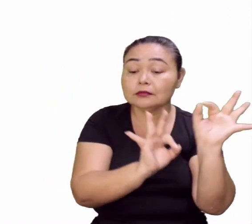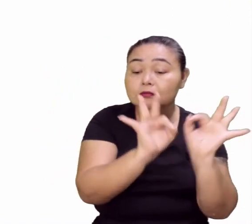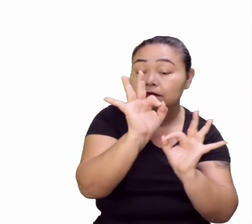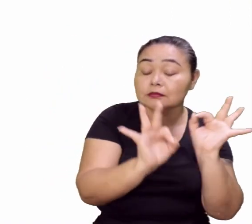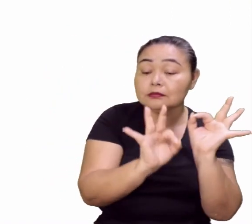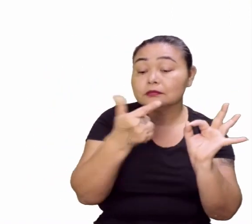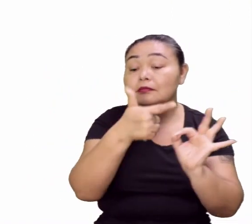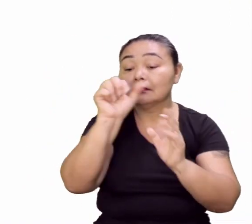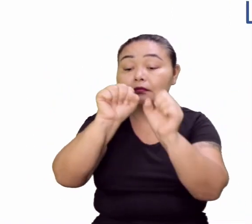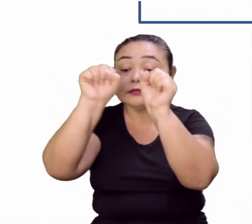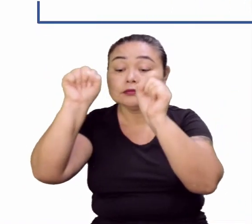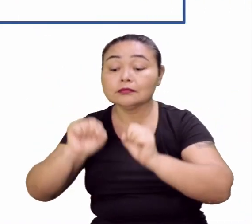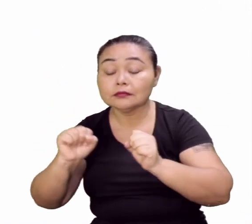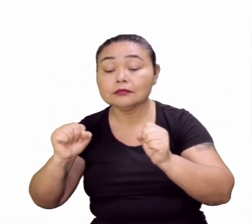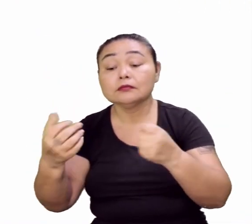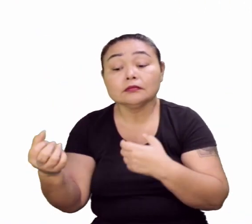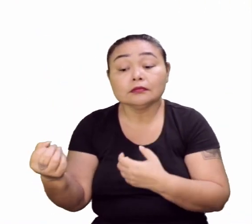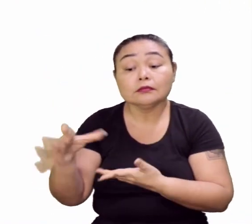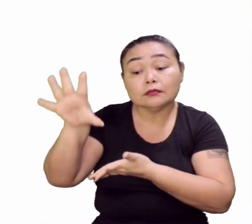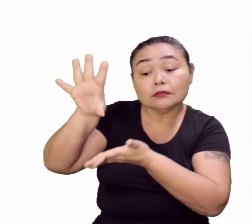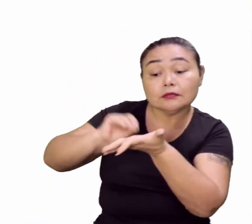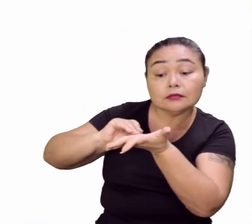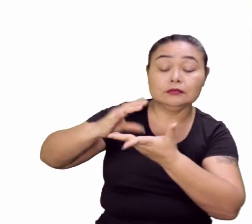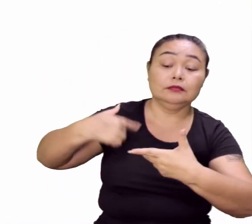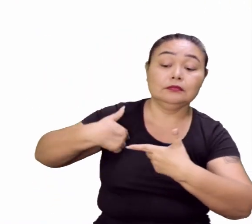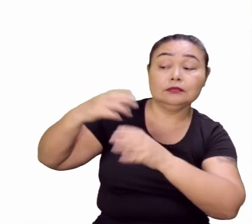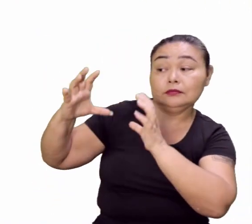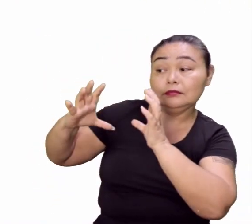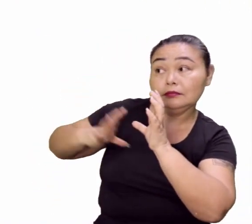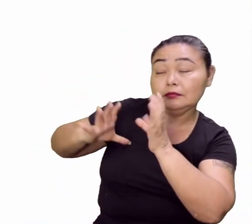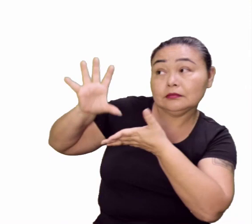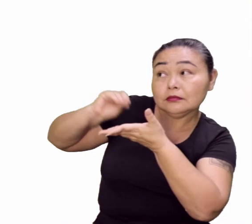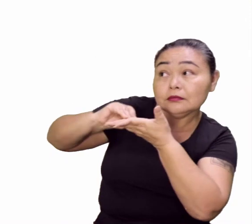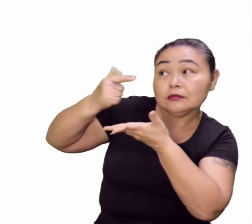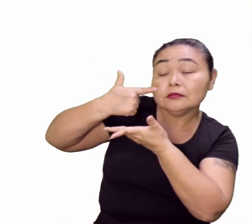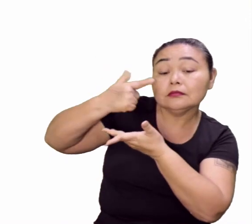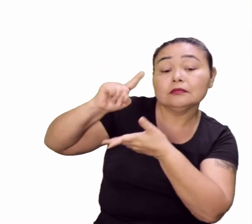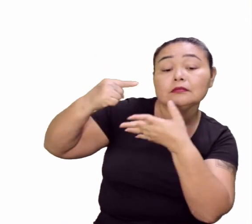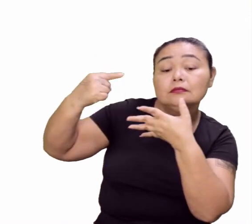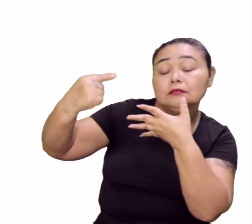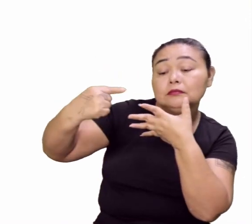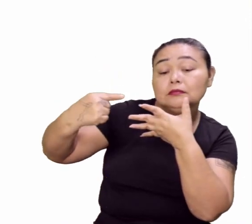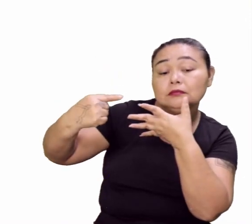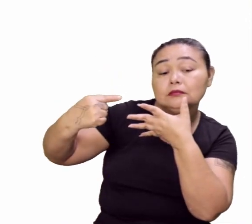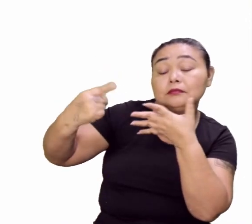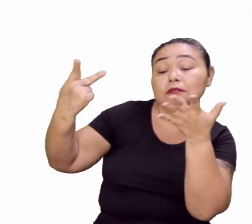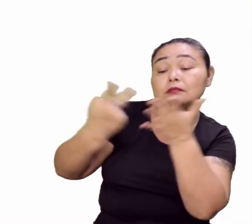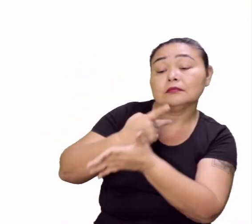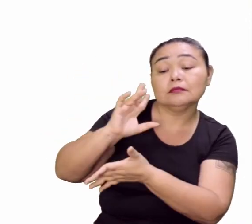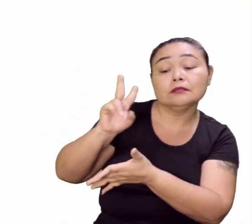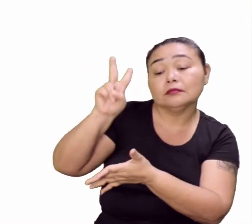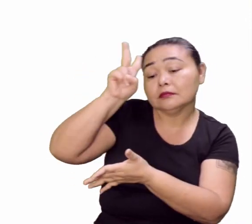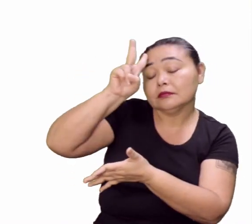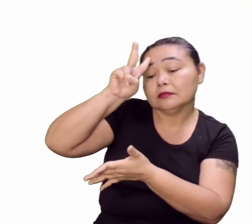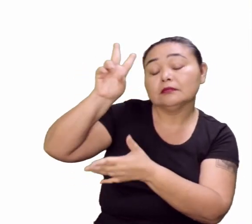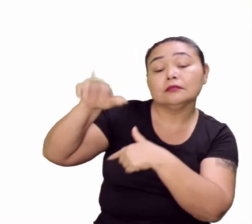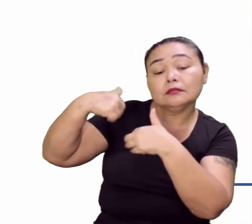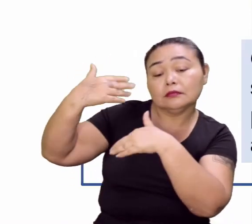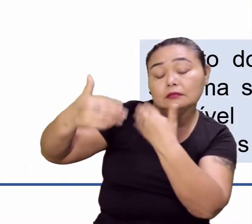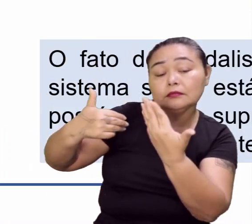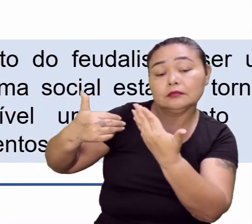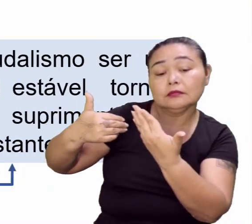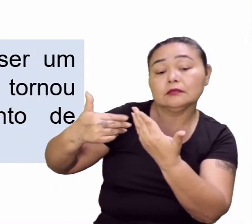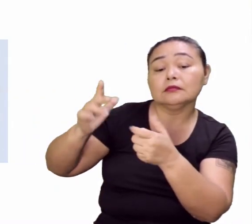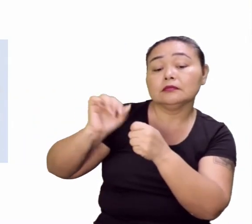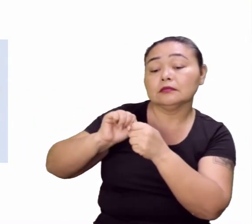um novo modelo de cidade, agora no capitalismo. E a gente tem os acontecimentos históricos, né, professor Jorge?